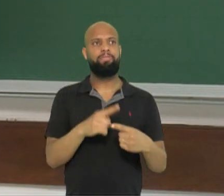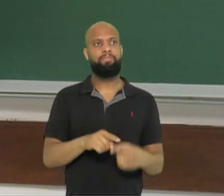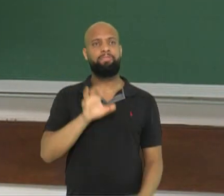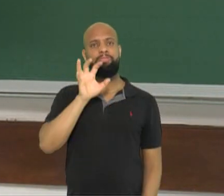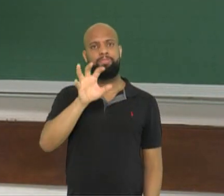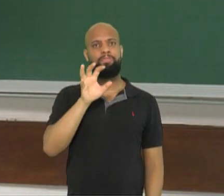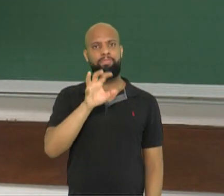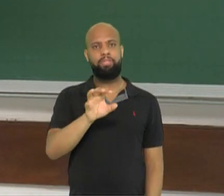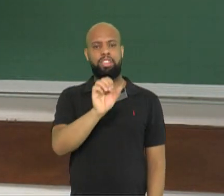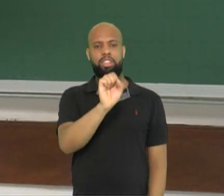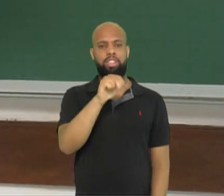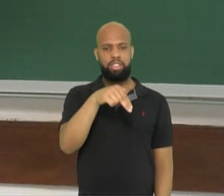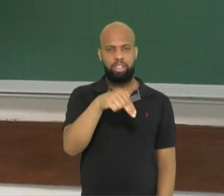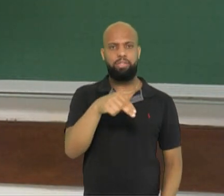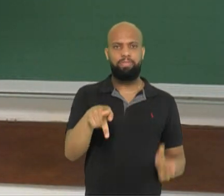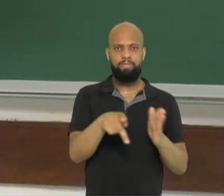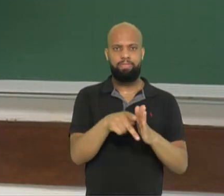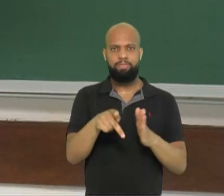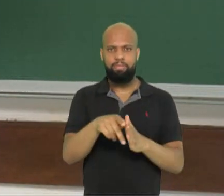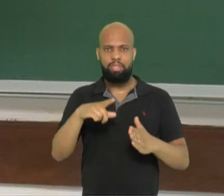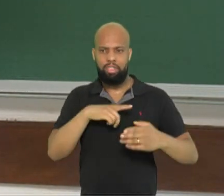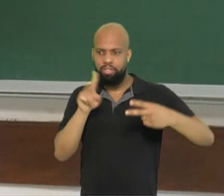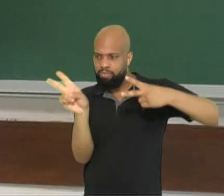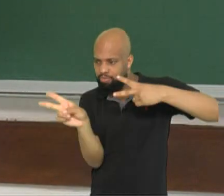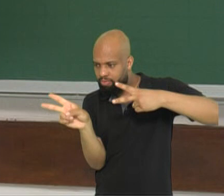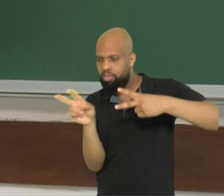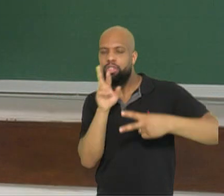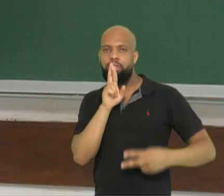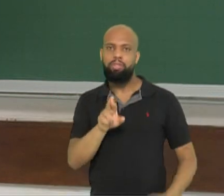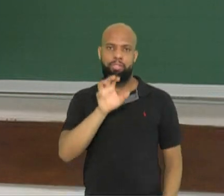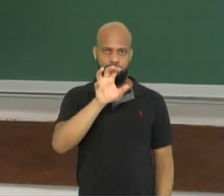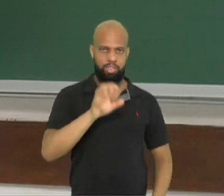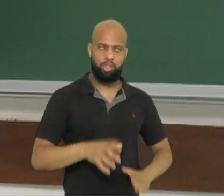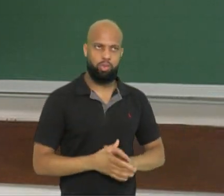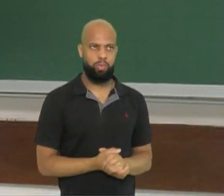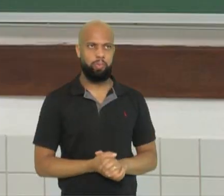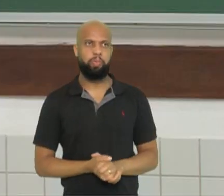ó, que definiu a resposta. Ok? Vamos para o próximo exercício.